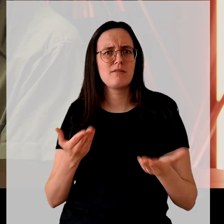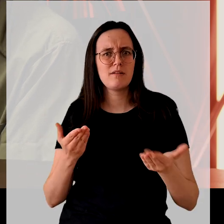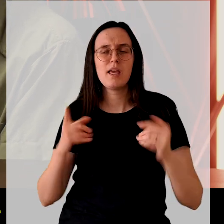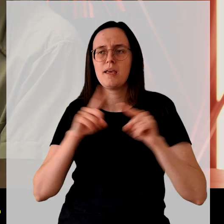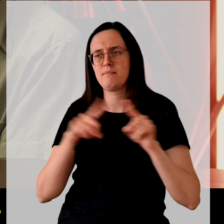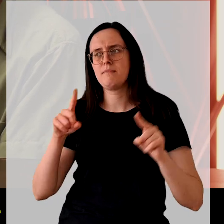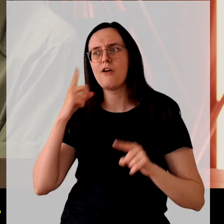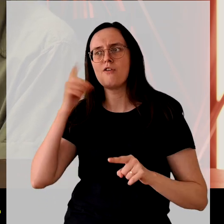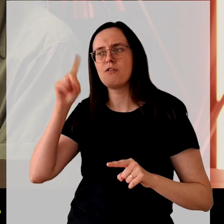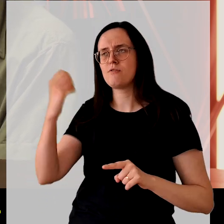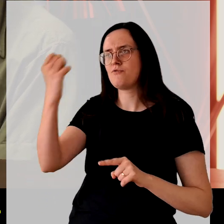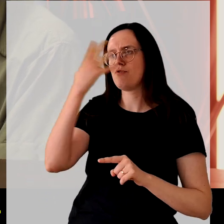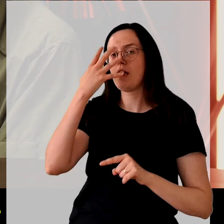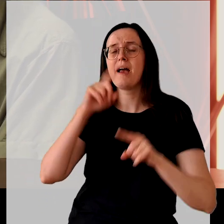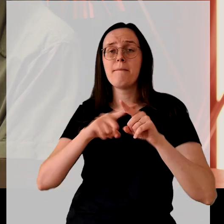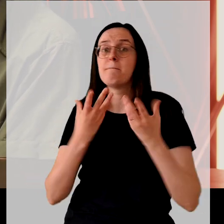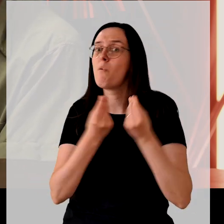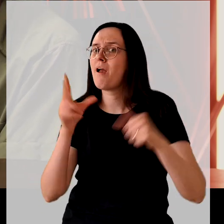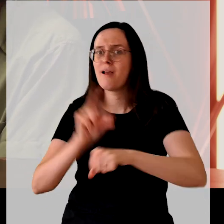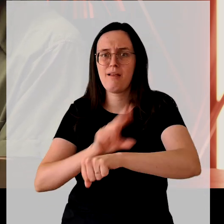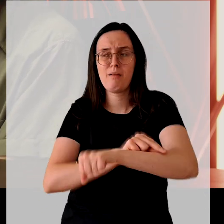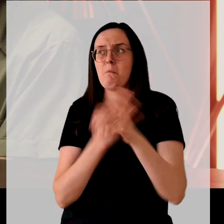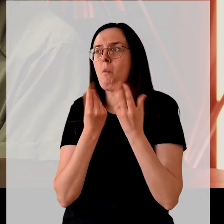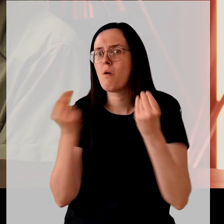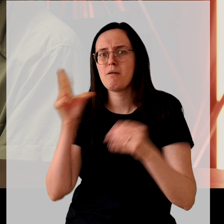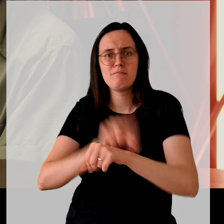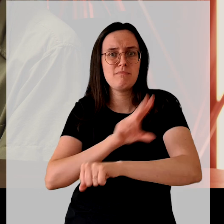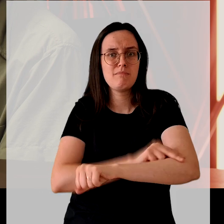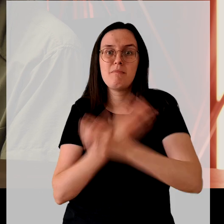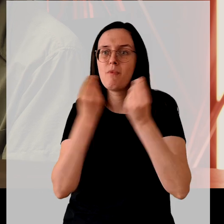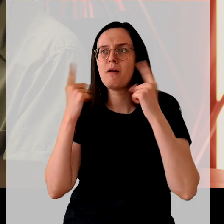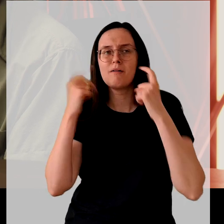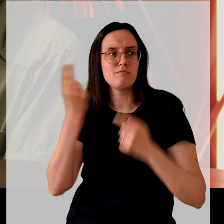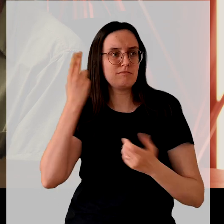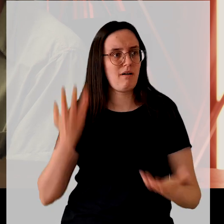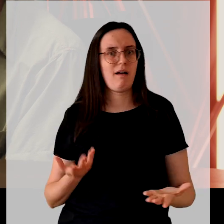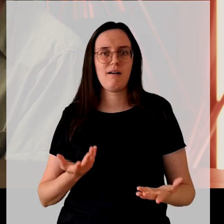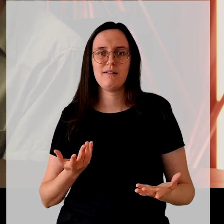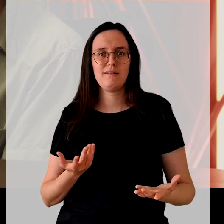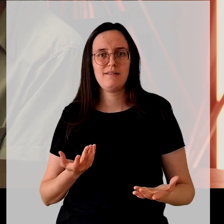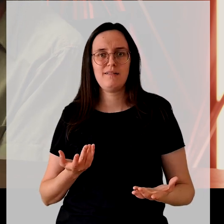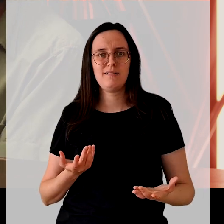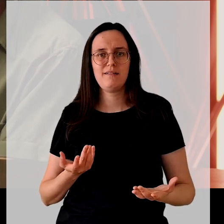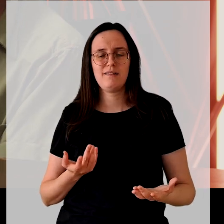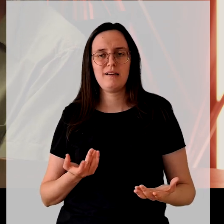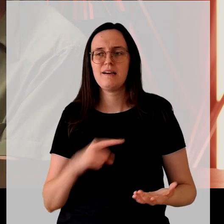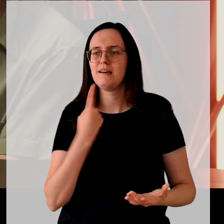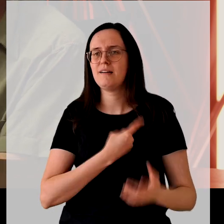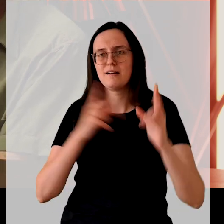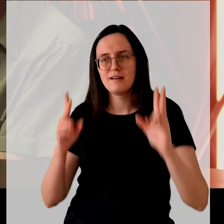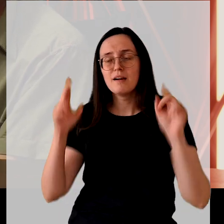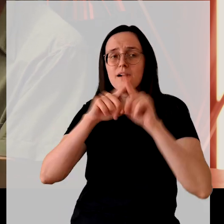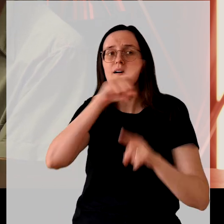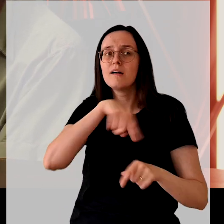noite, né? Não, montei a luz pro dia. Gente, tem muito grilo. Caramba. Não vai rolar. Vamos